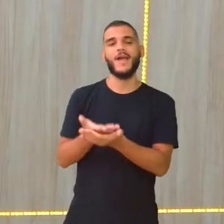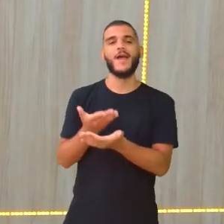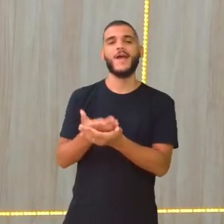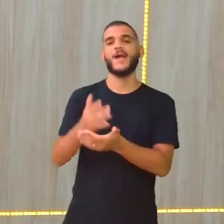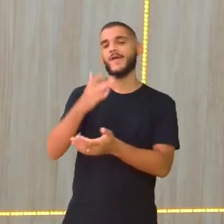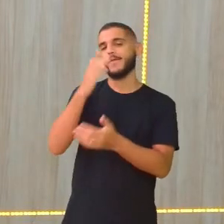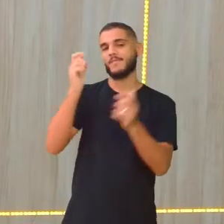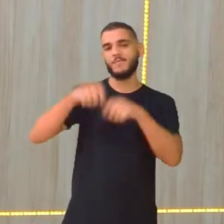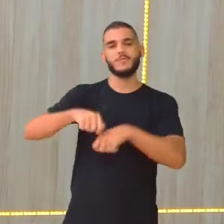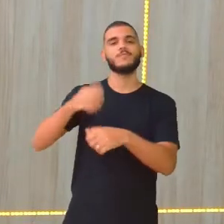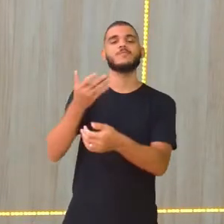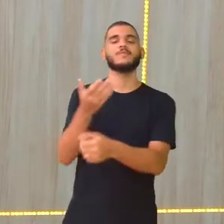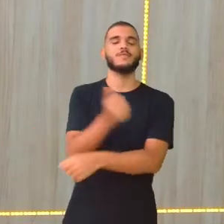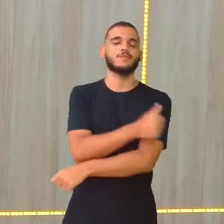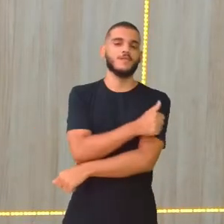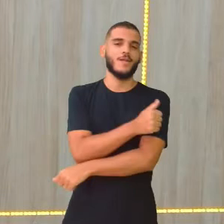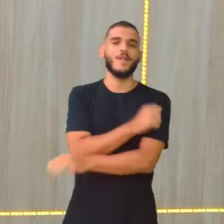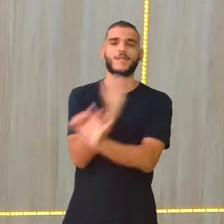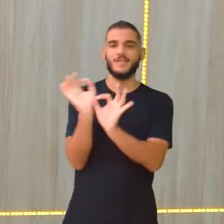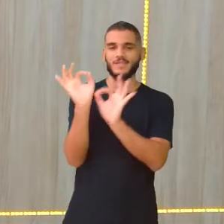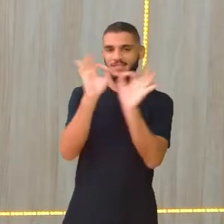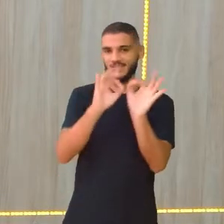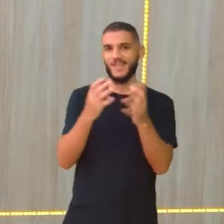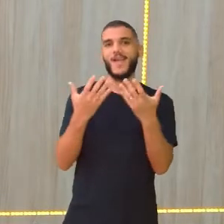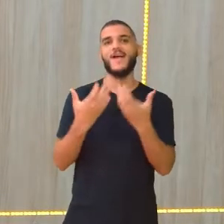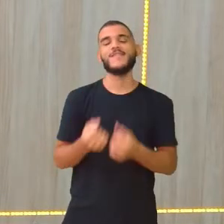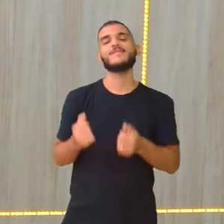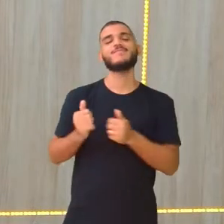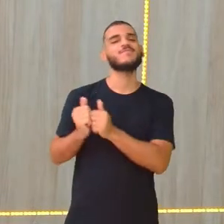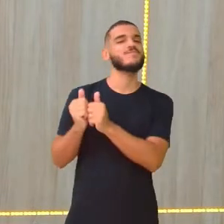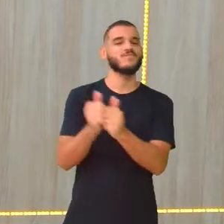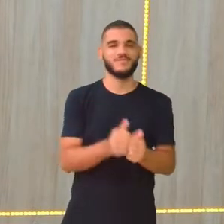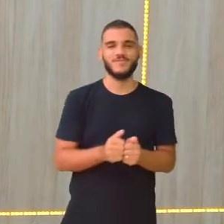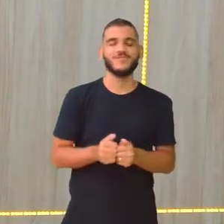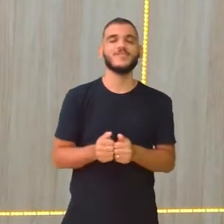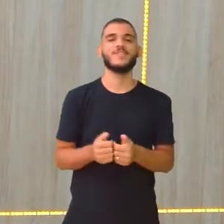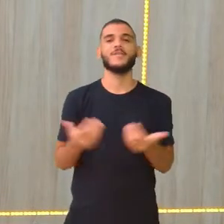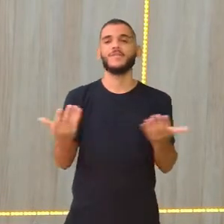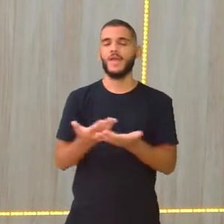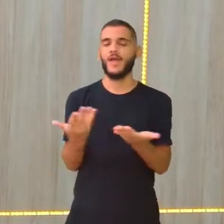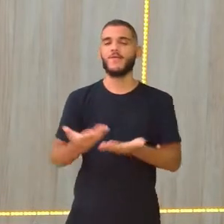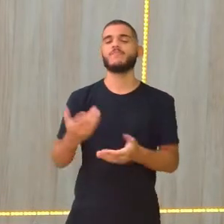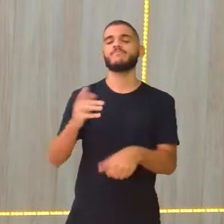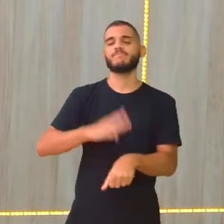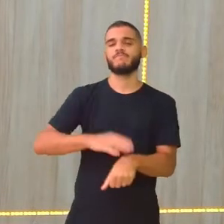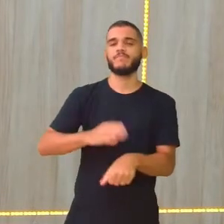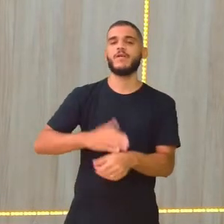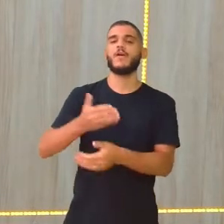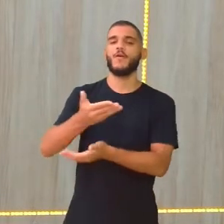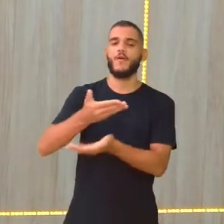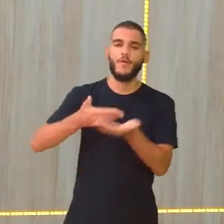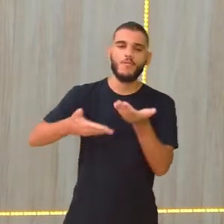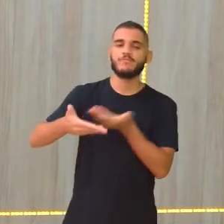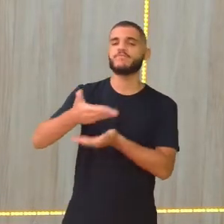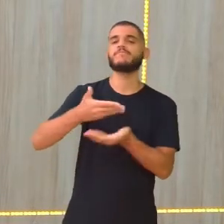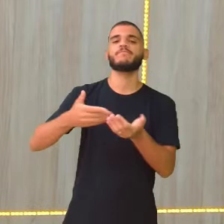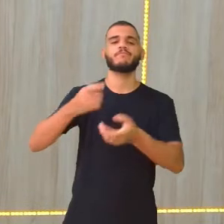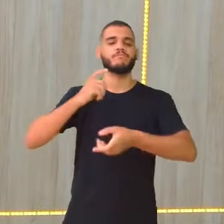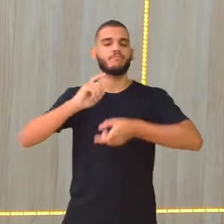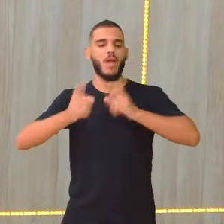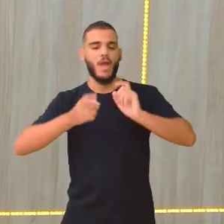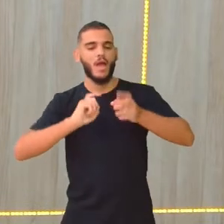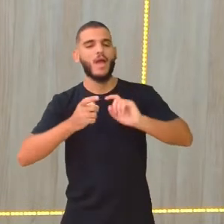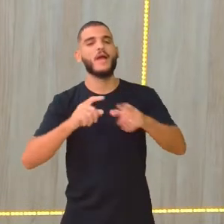você. Então, vamos todos juntos, né, tentar aqui, olha, nesse momento, conversar e discutir com vocês essa questão